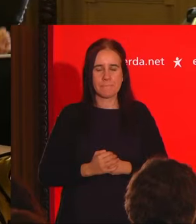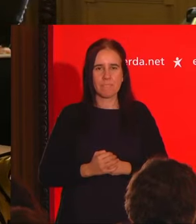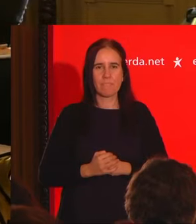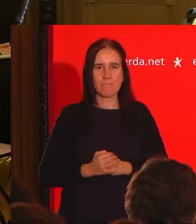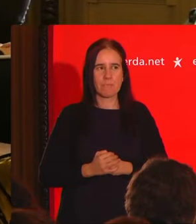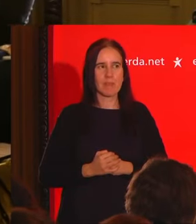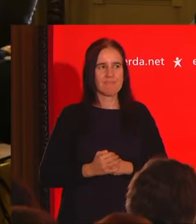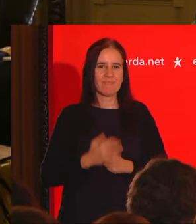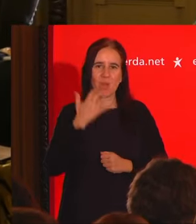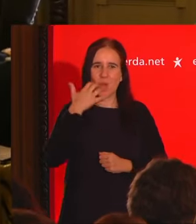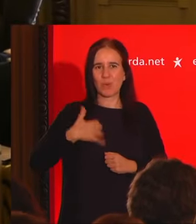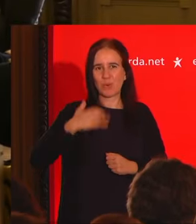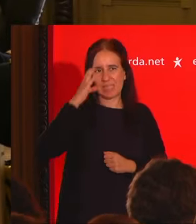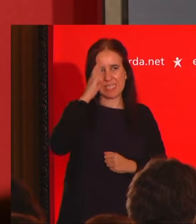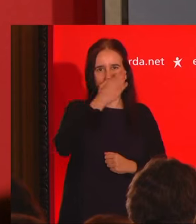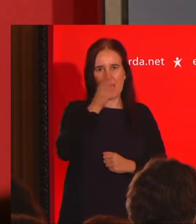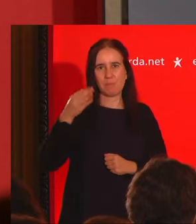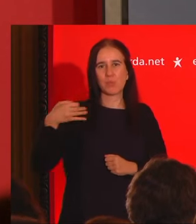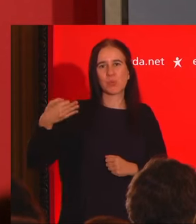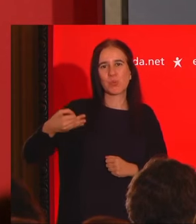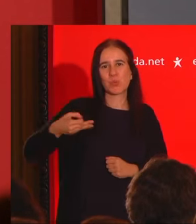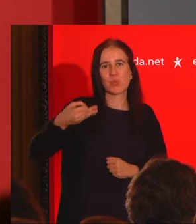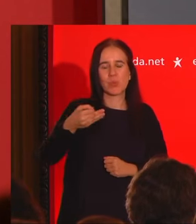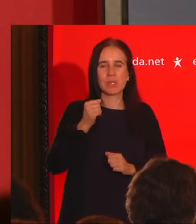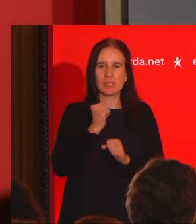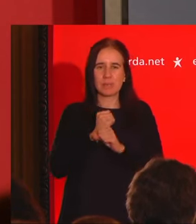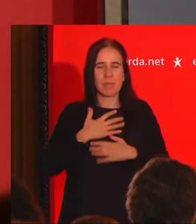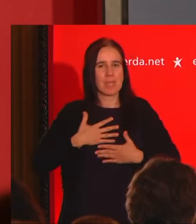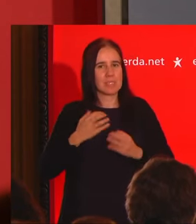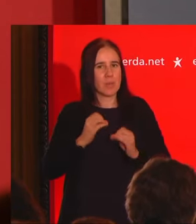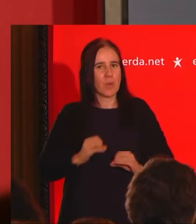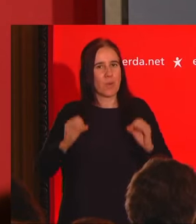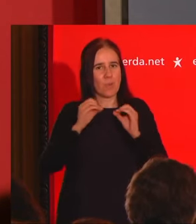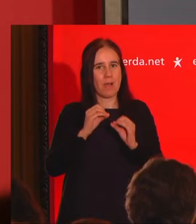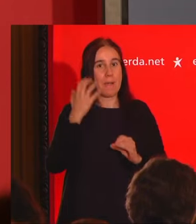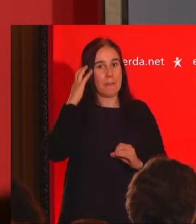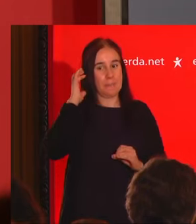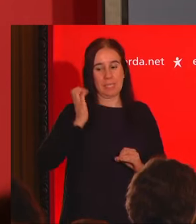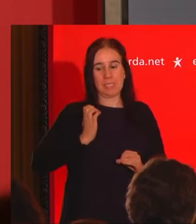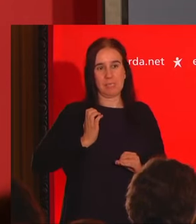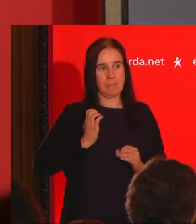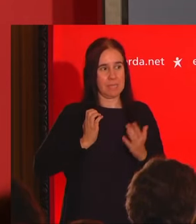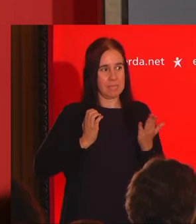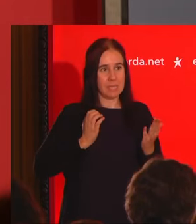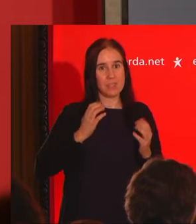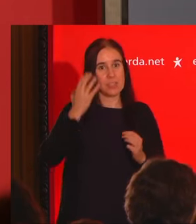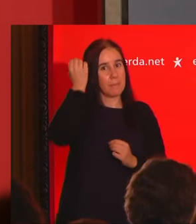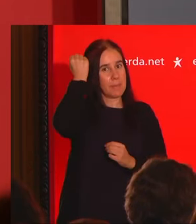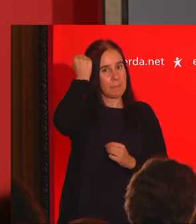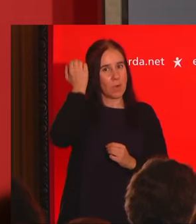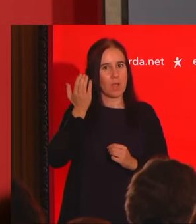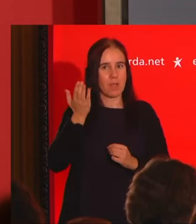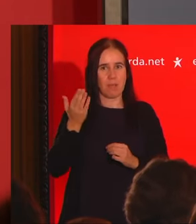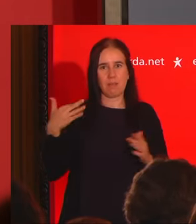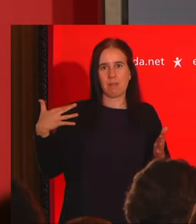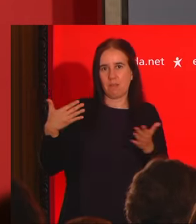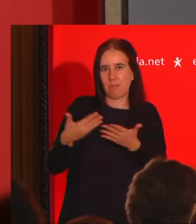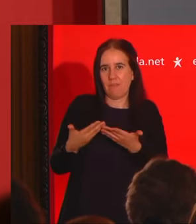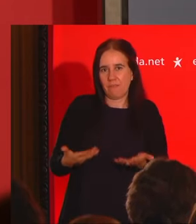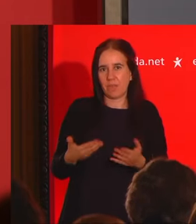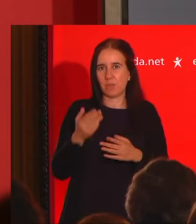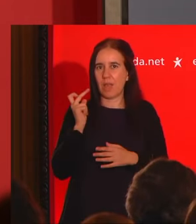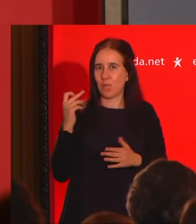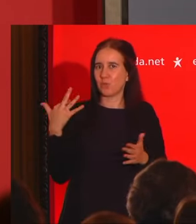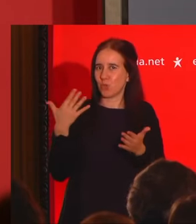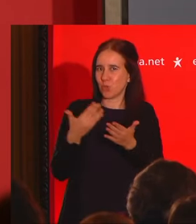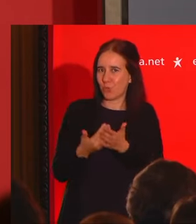sabem como nos orgulhamos todos os dias do trabalho incansável que a Marisa Matias e que a Mariana Mortágua têm feito nestes